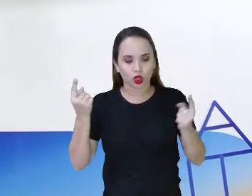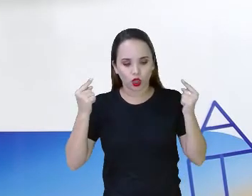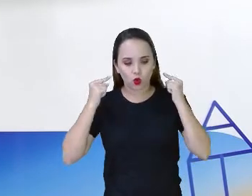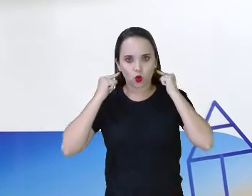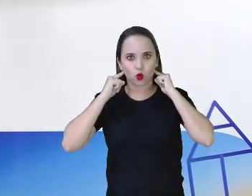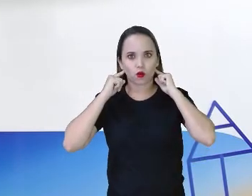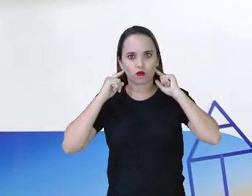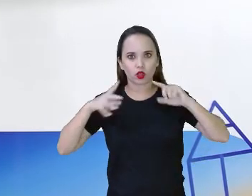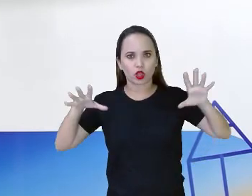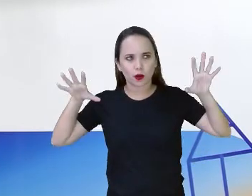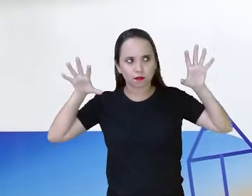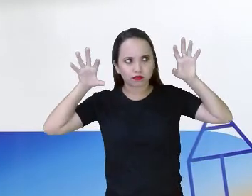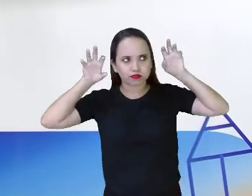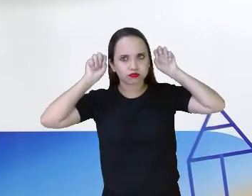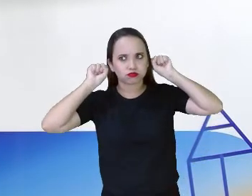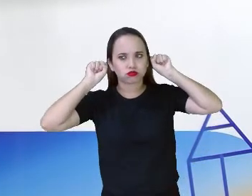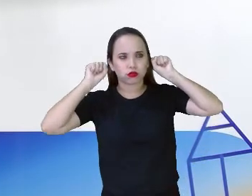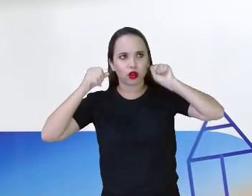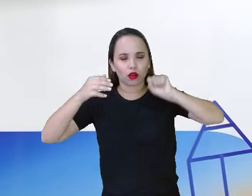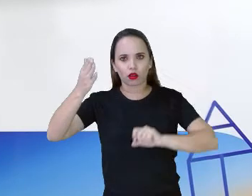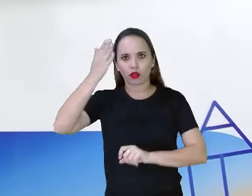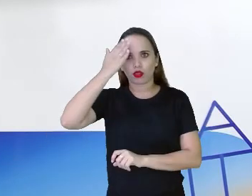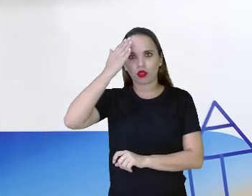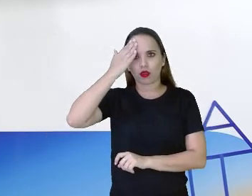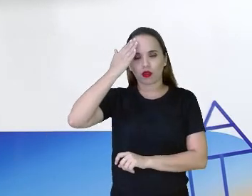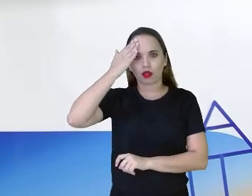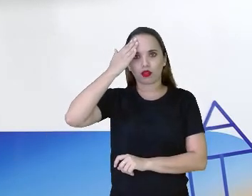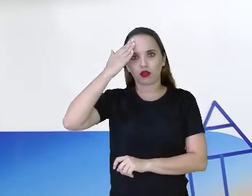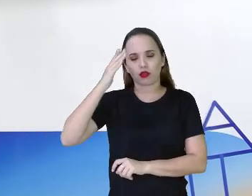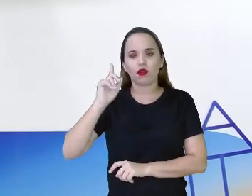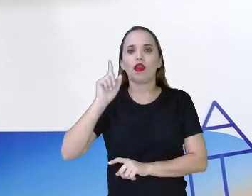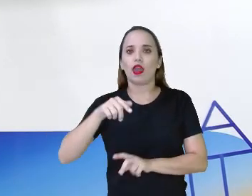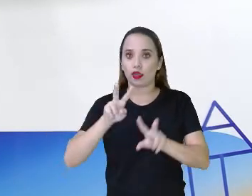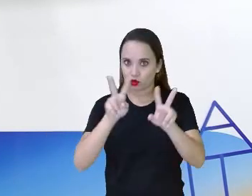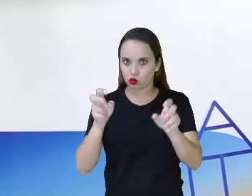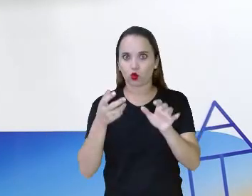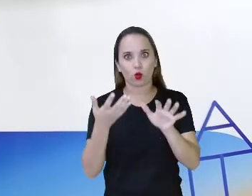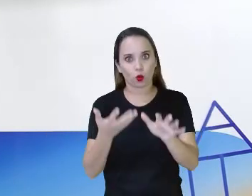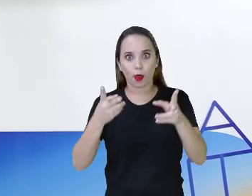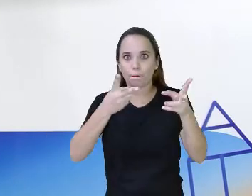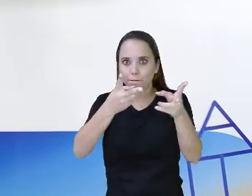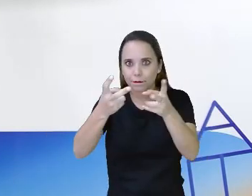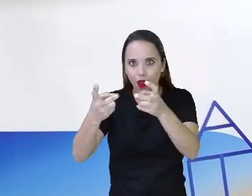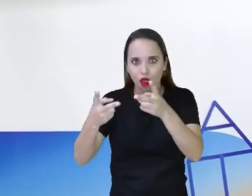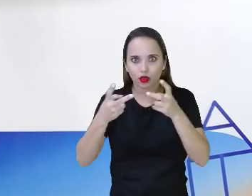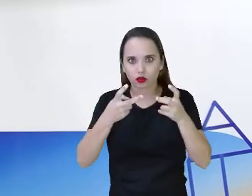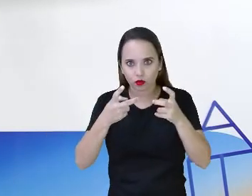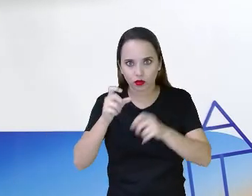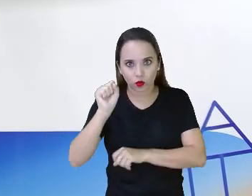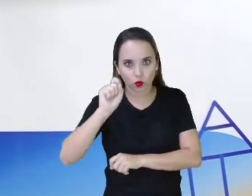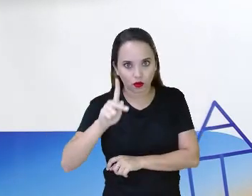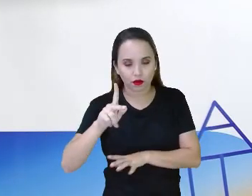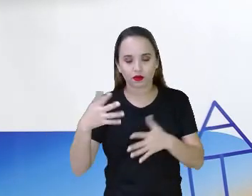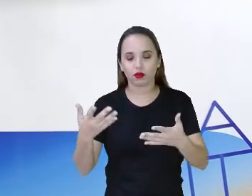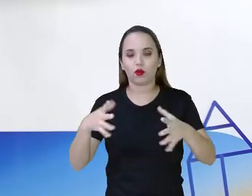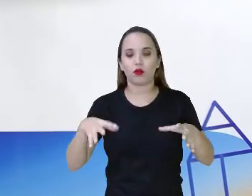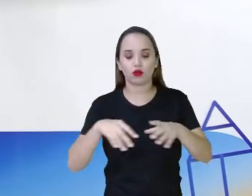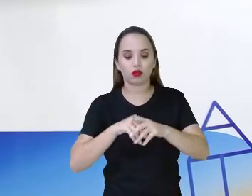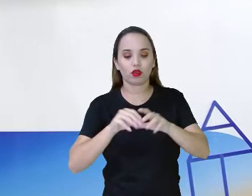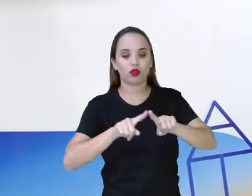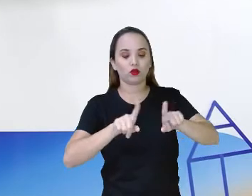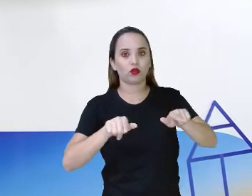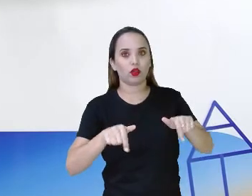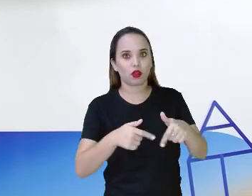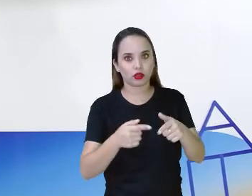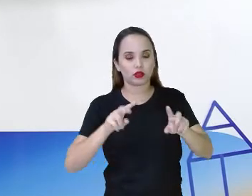ele identifique, nós estamos falando sobre a percepção auditiva e na sala de recursos nós podemos